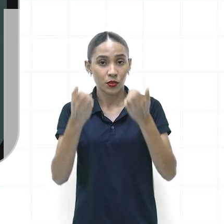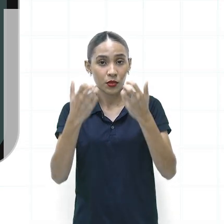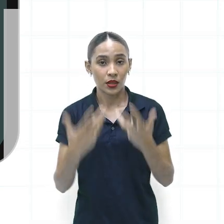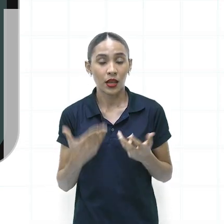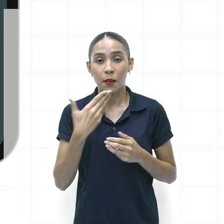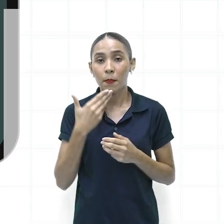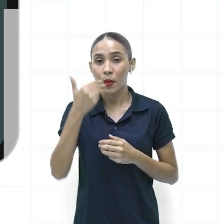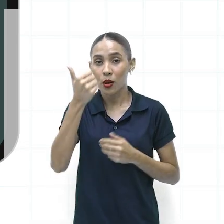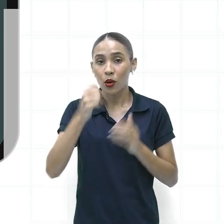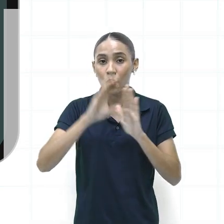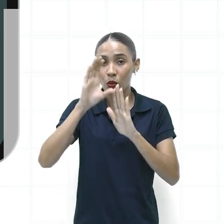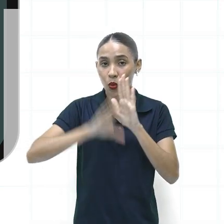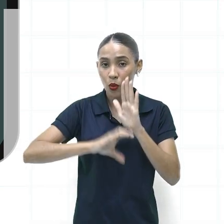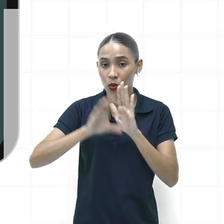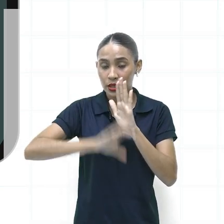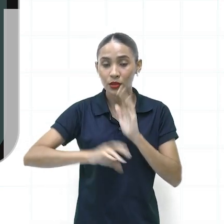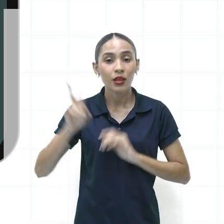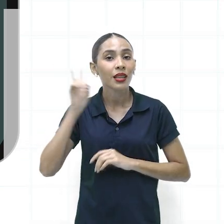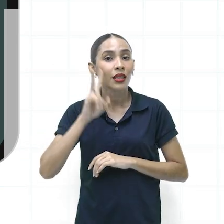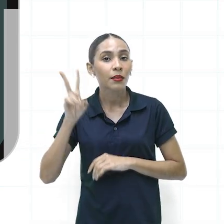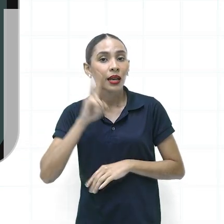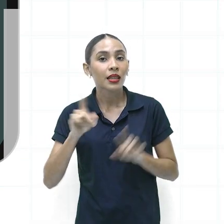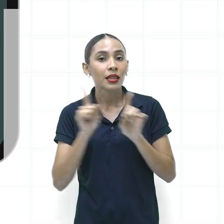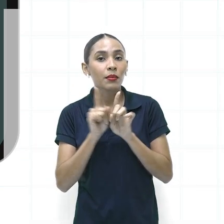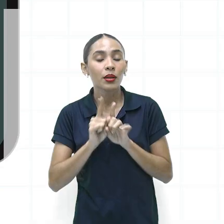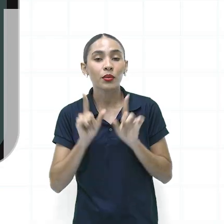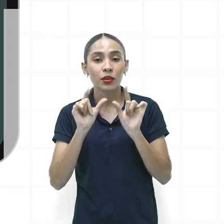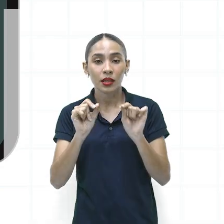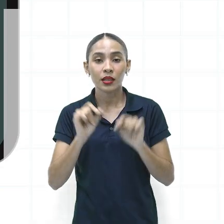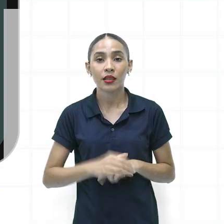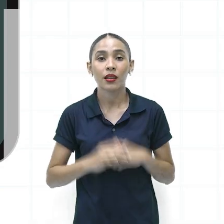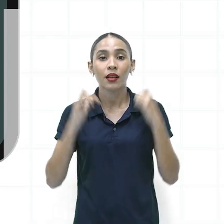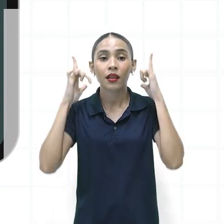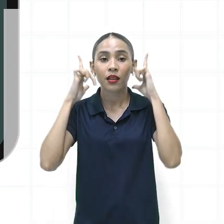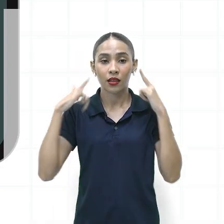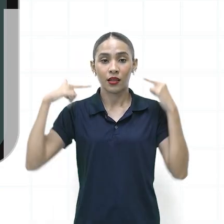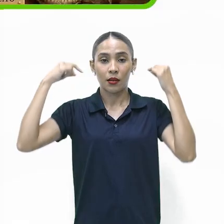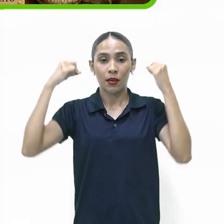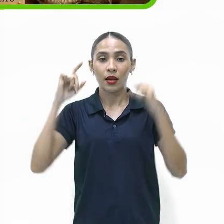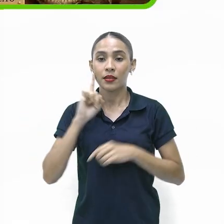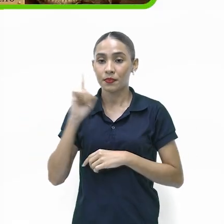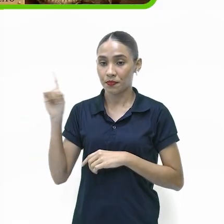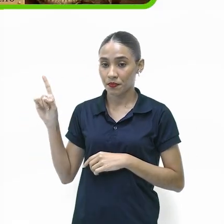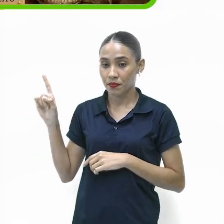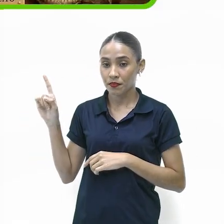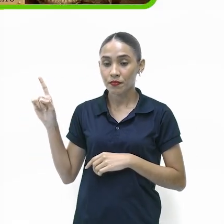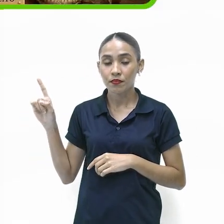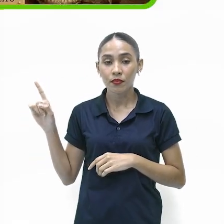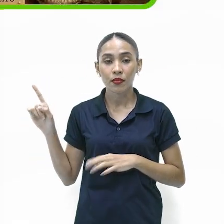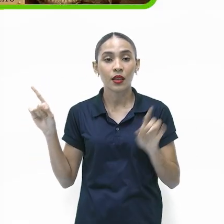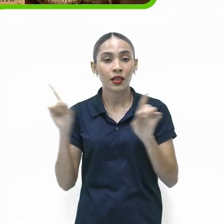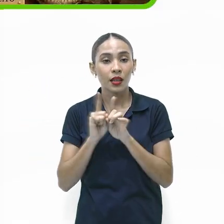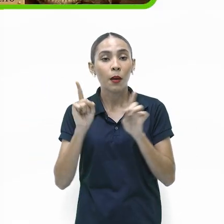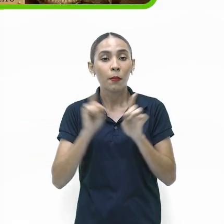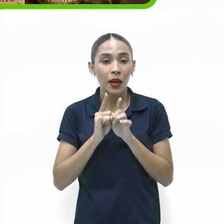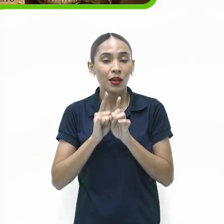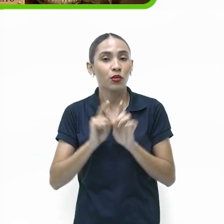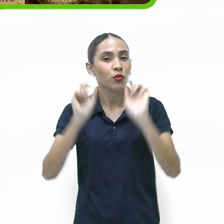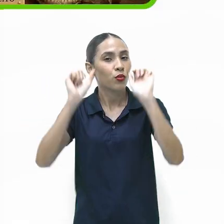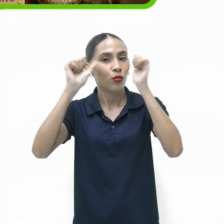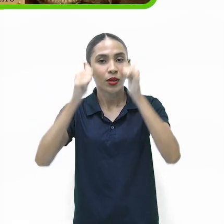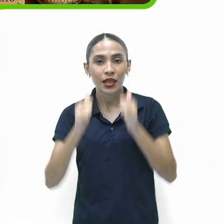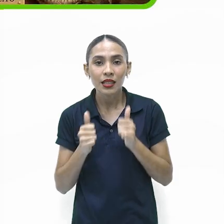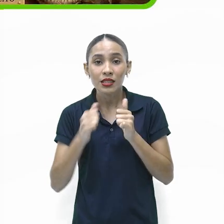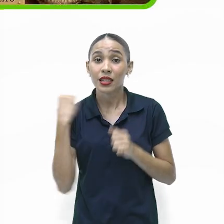Para falar melhor sobre esses conceitos, nada melhor do que relembrar aí o que Lamarck falou, né? O Lamarck ele era considerado